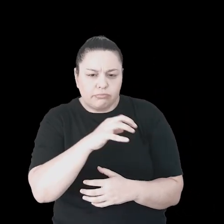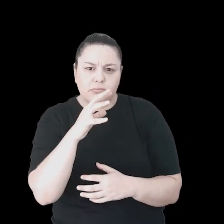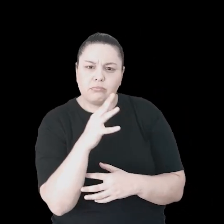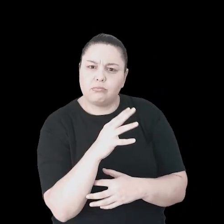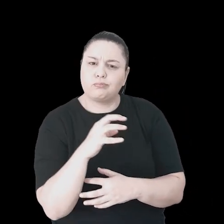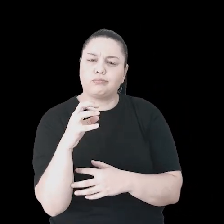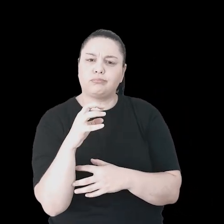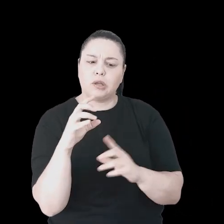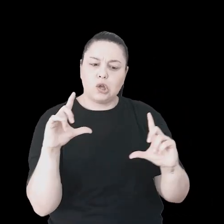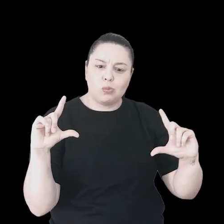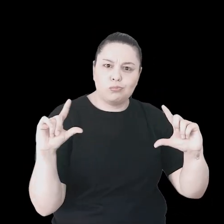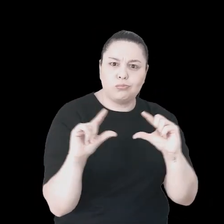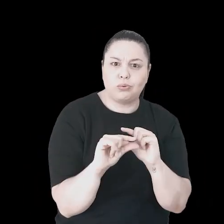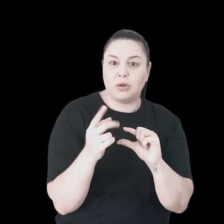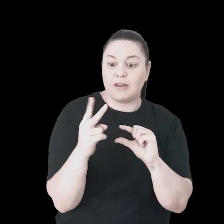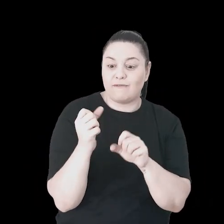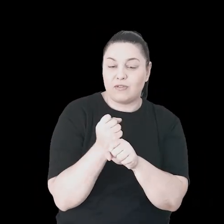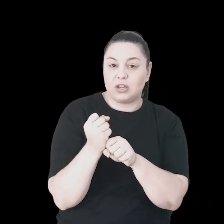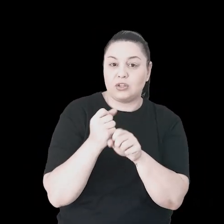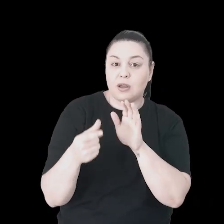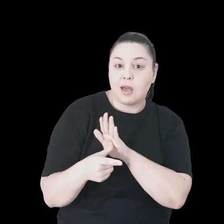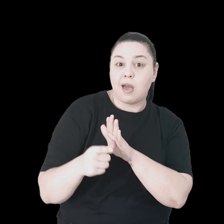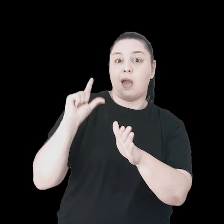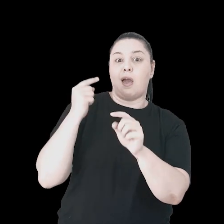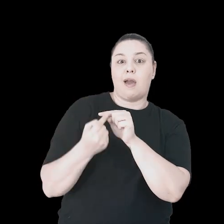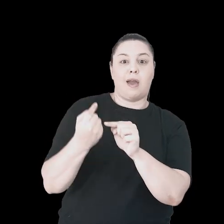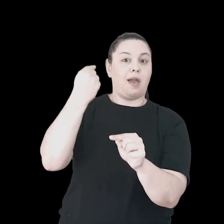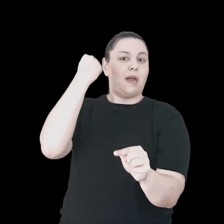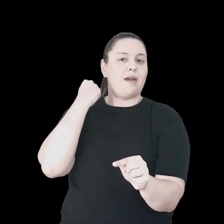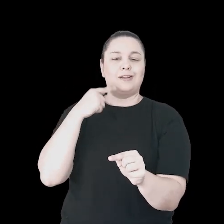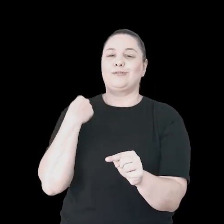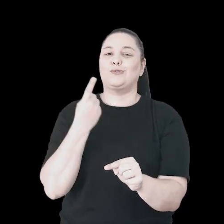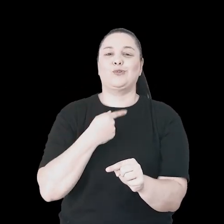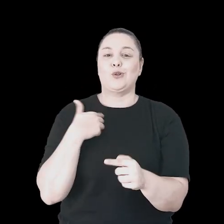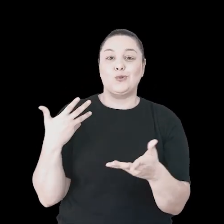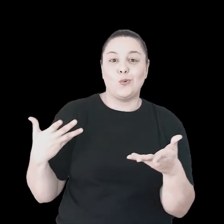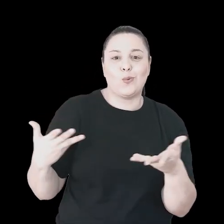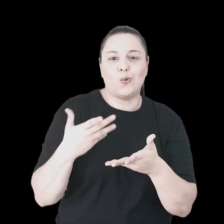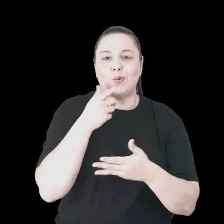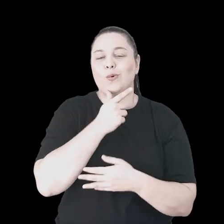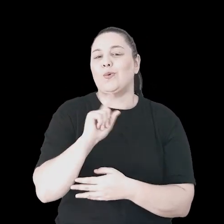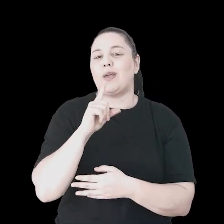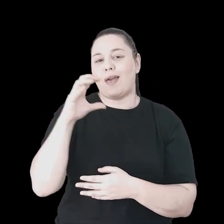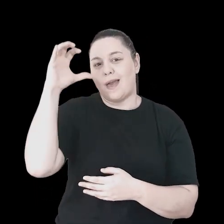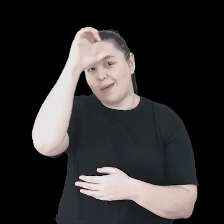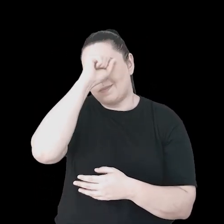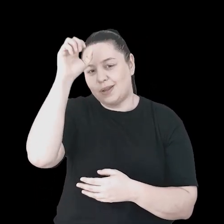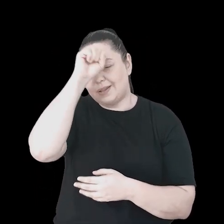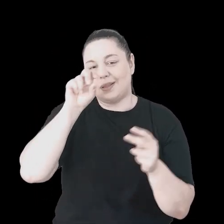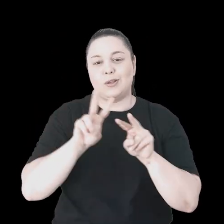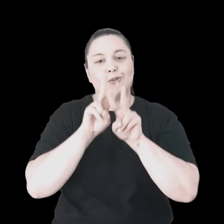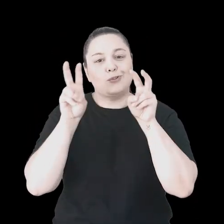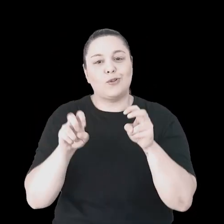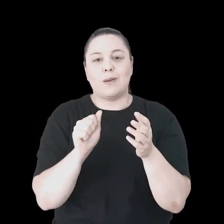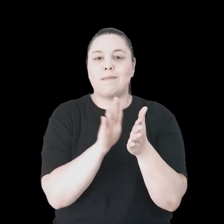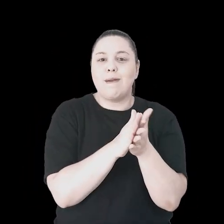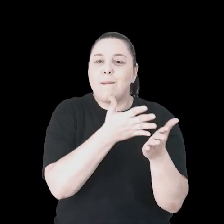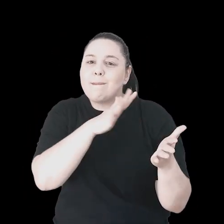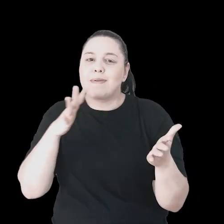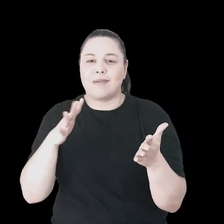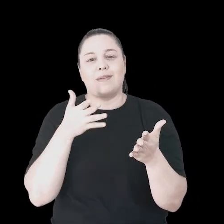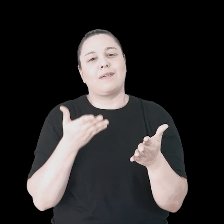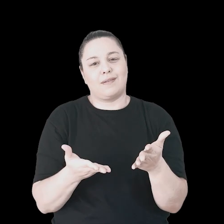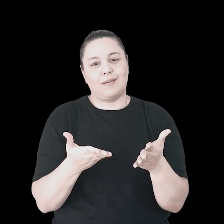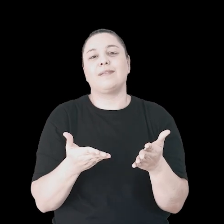destacou que se o desaparecimento da água-viva tivesse ocorrido 20 anos antes, não teríamos conseguido aprender o mecanismo